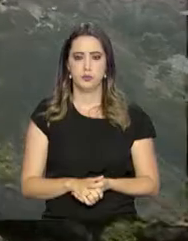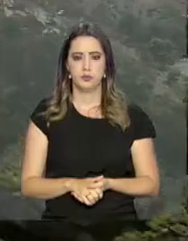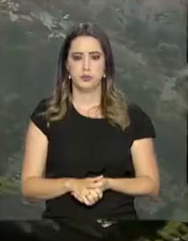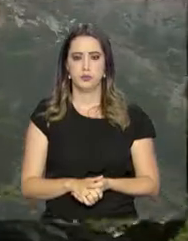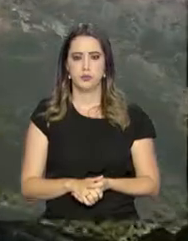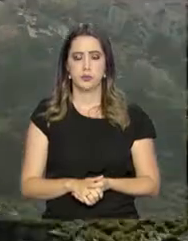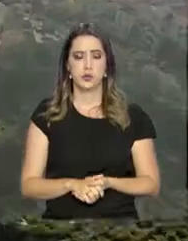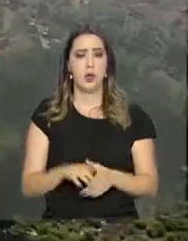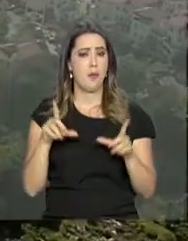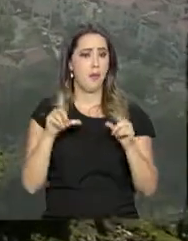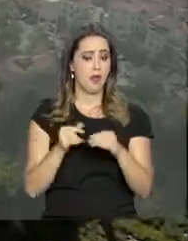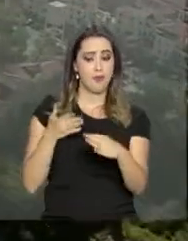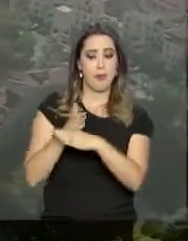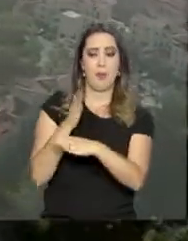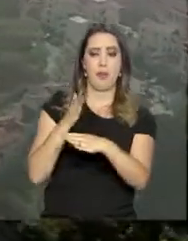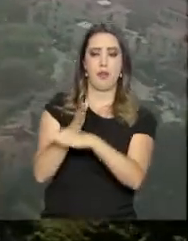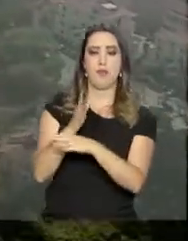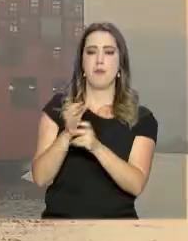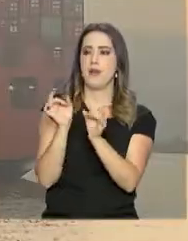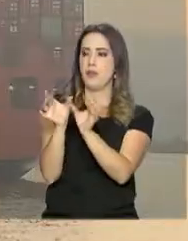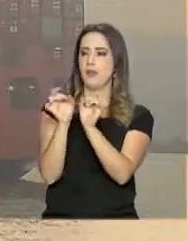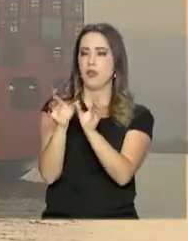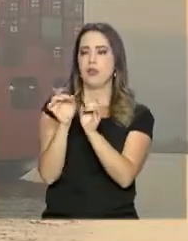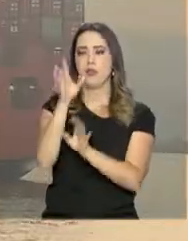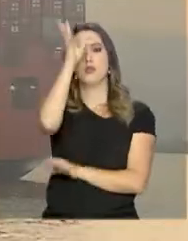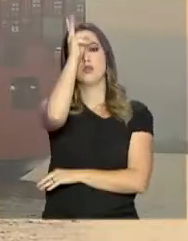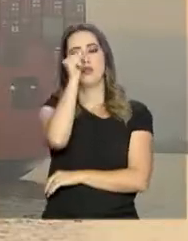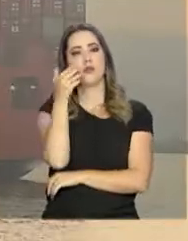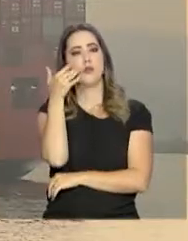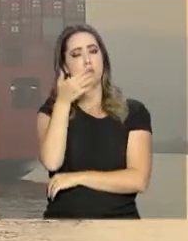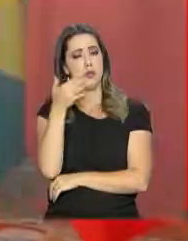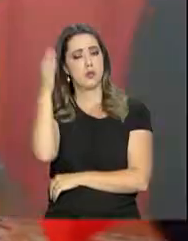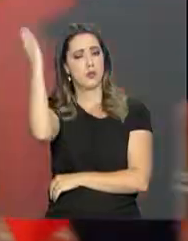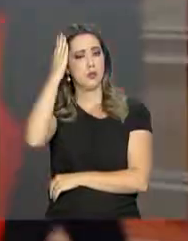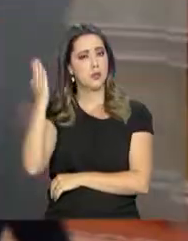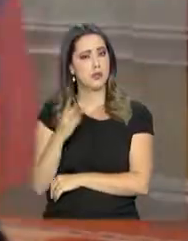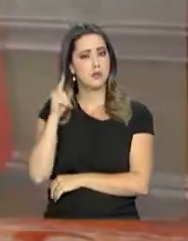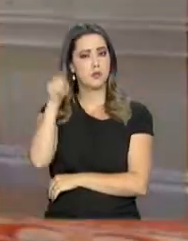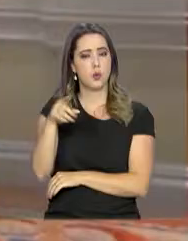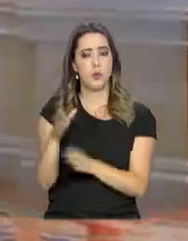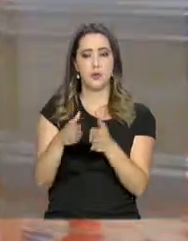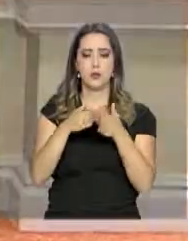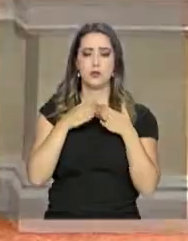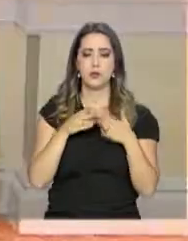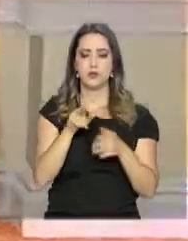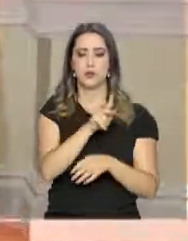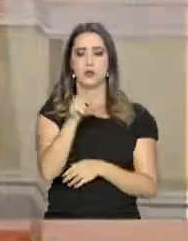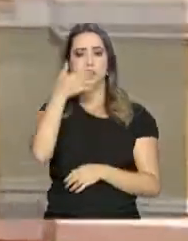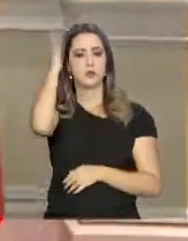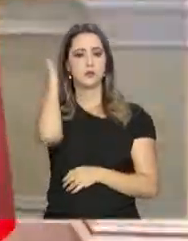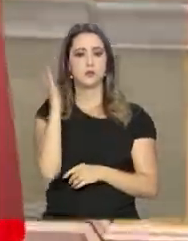Menos barreiras para a exportação de carne de frango e de açúcar do Brasil. Esse foi o pedido feito pelo